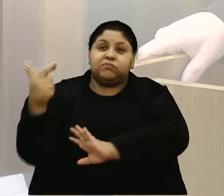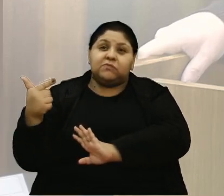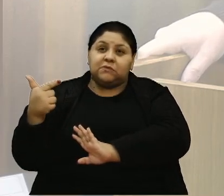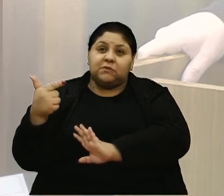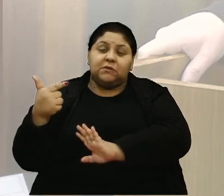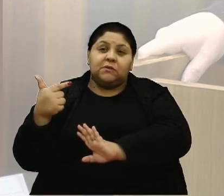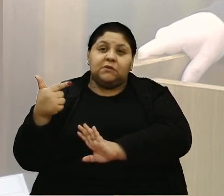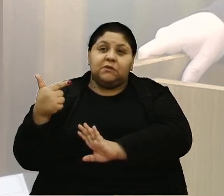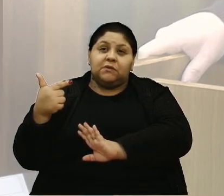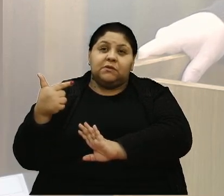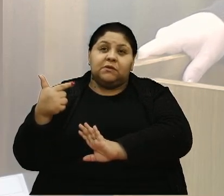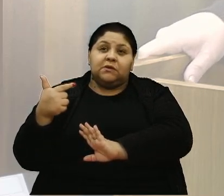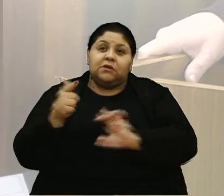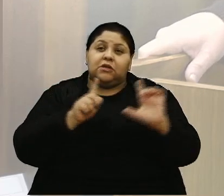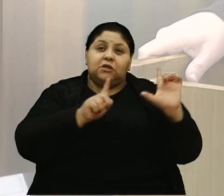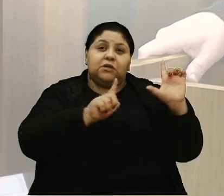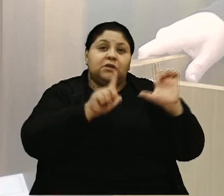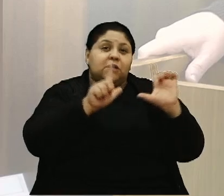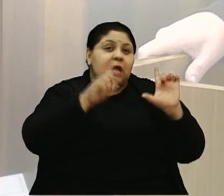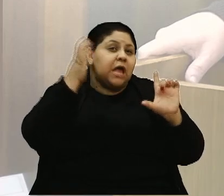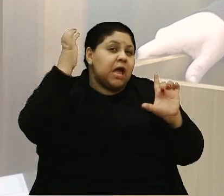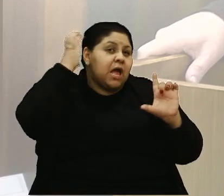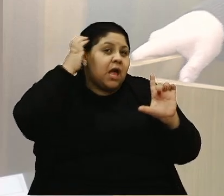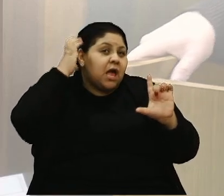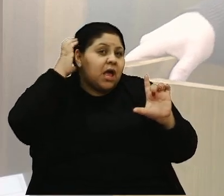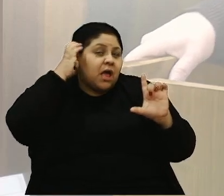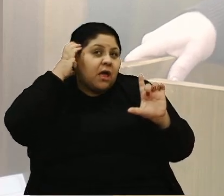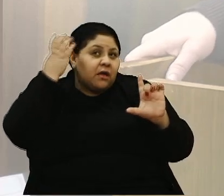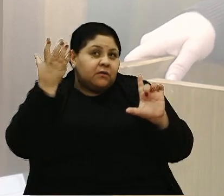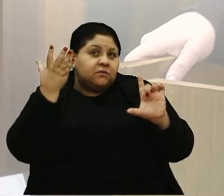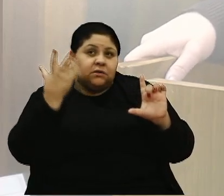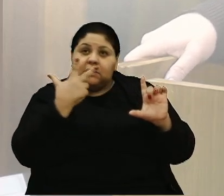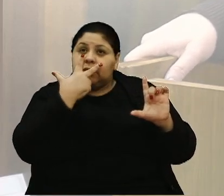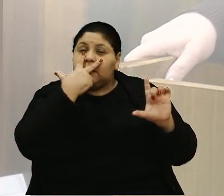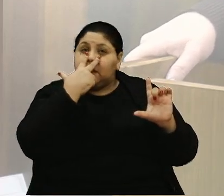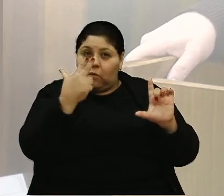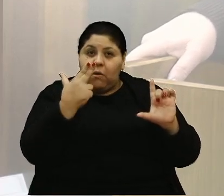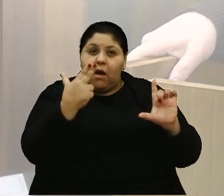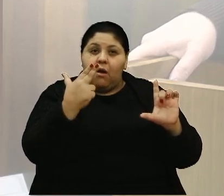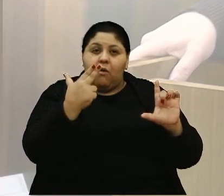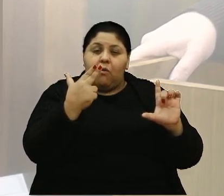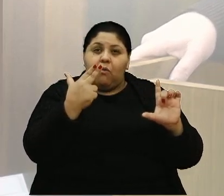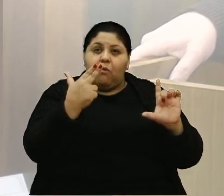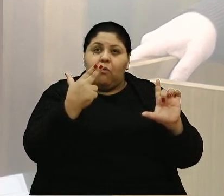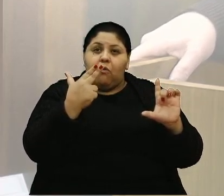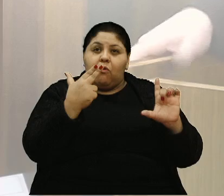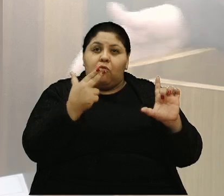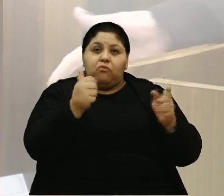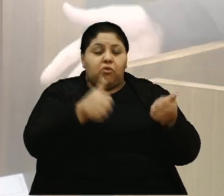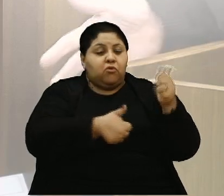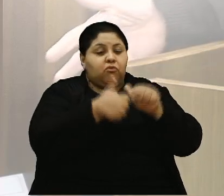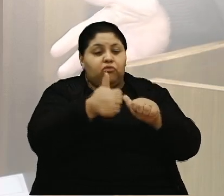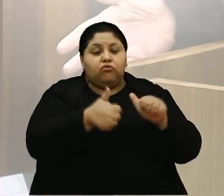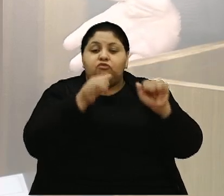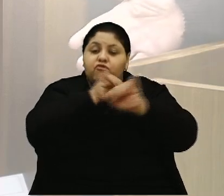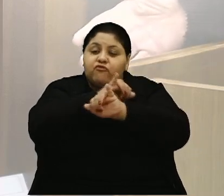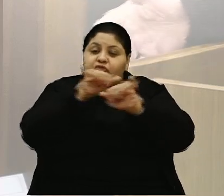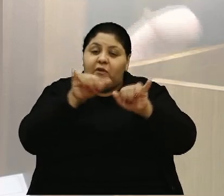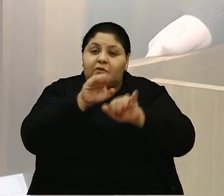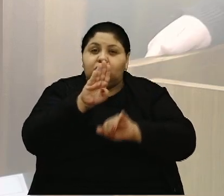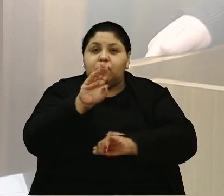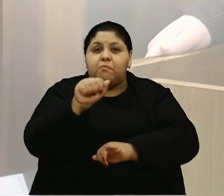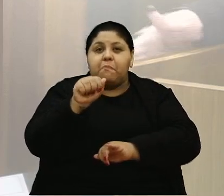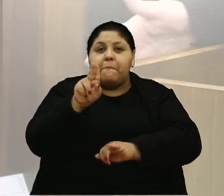vereadores Calco, programas dessa audiência, desse nível de audiência, de qualidade, falando do Bauru de